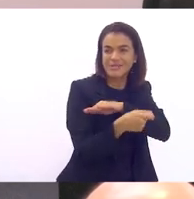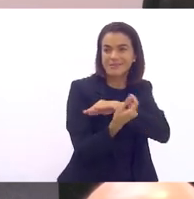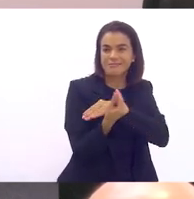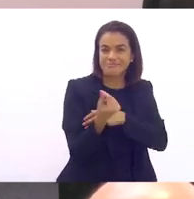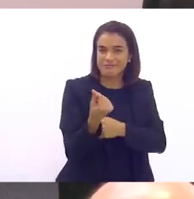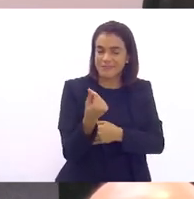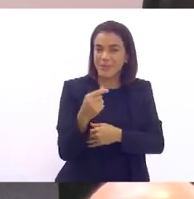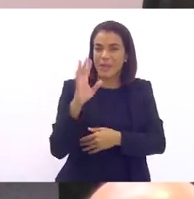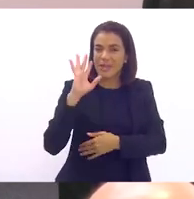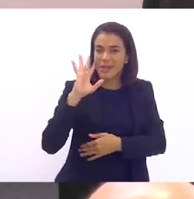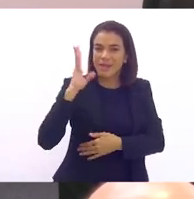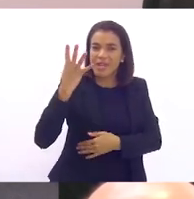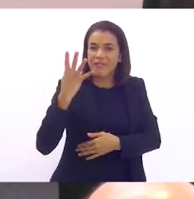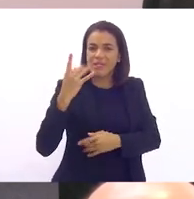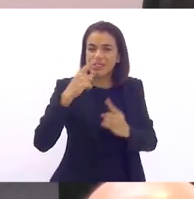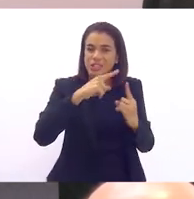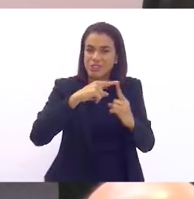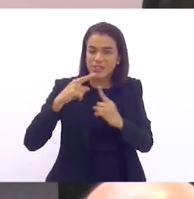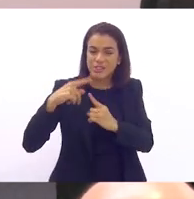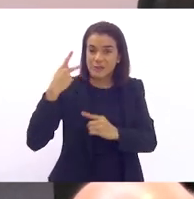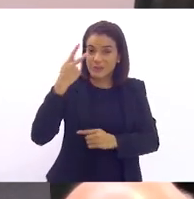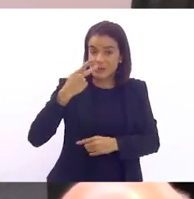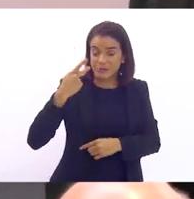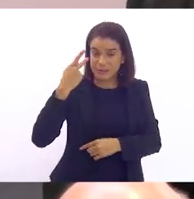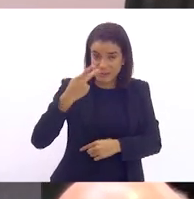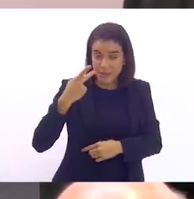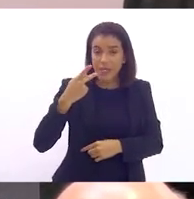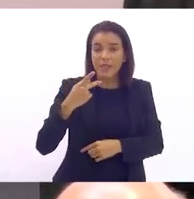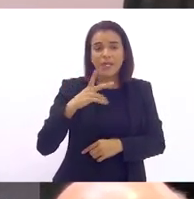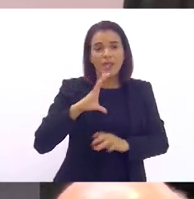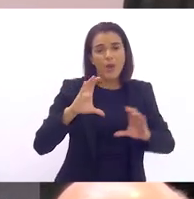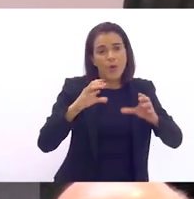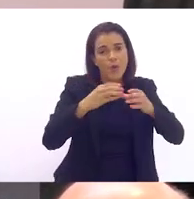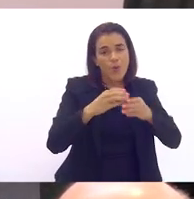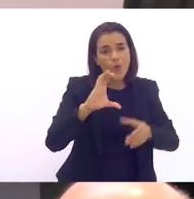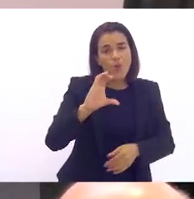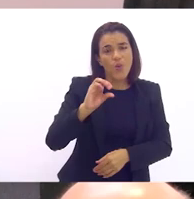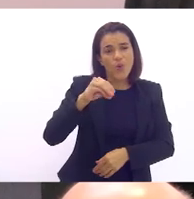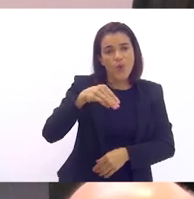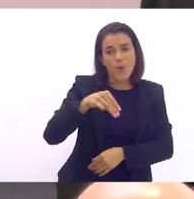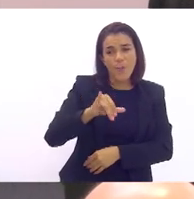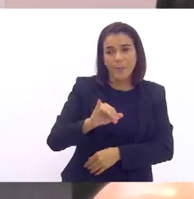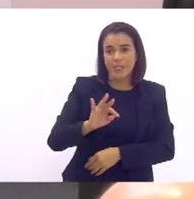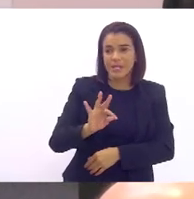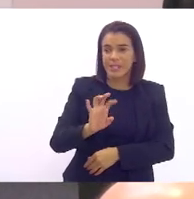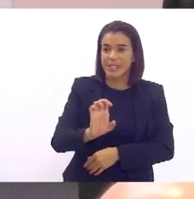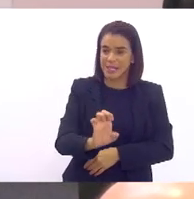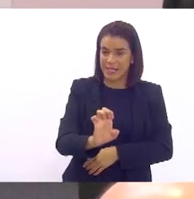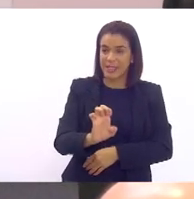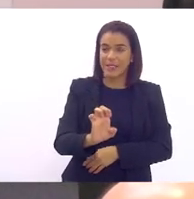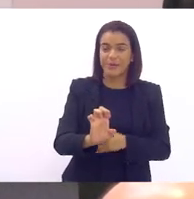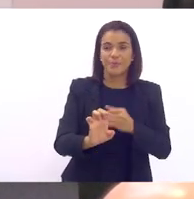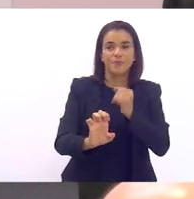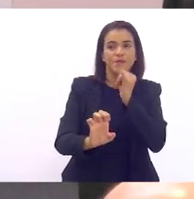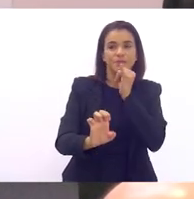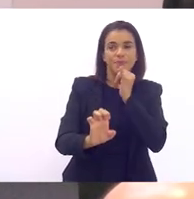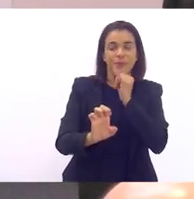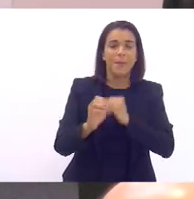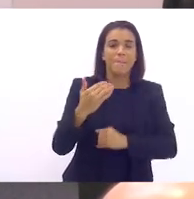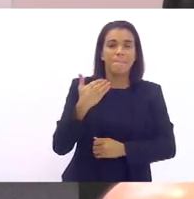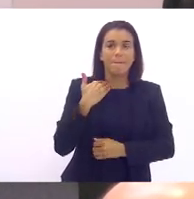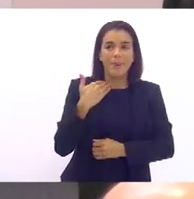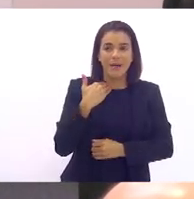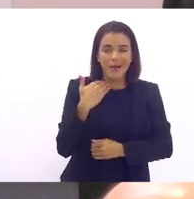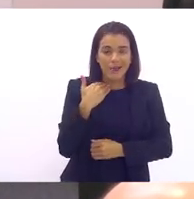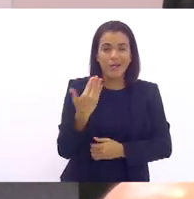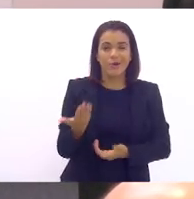as políticas que se passe por uma espéci de comitê como fazem por exemplos por exemplo os bancos